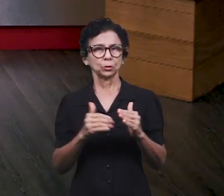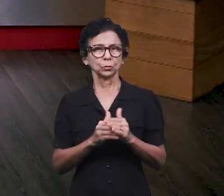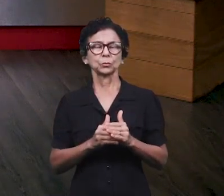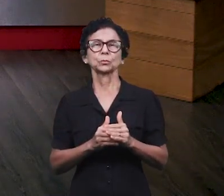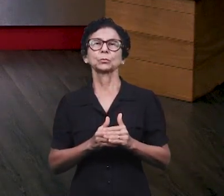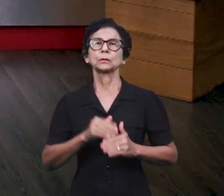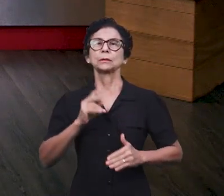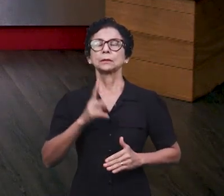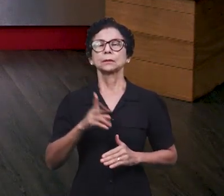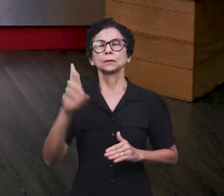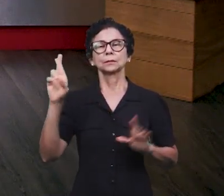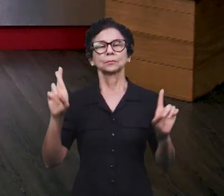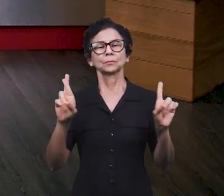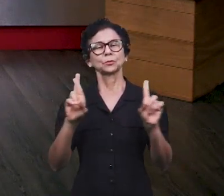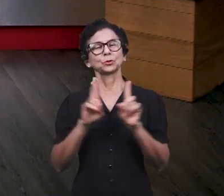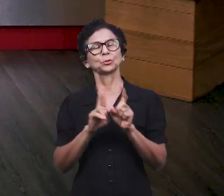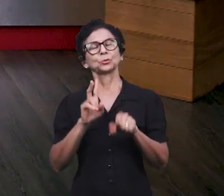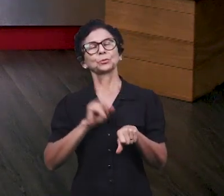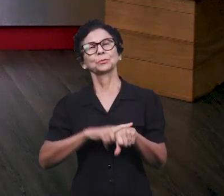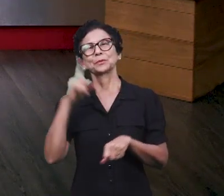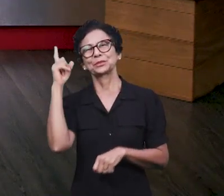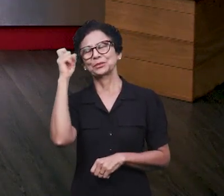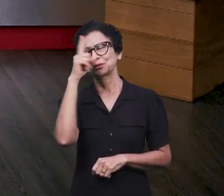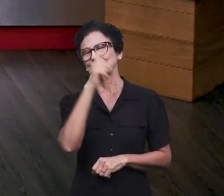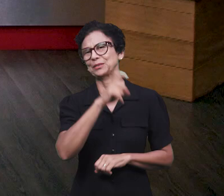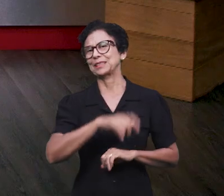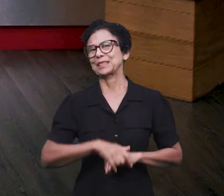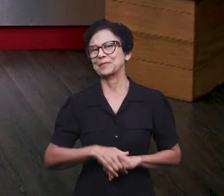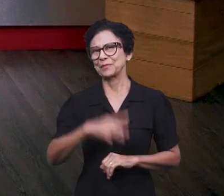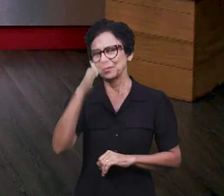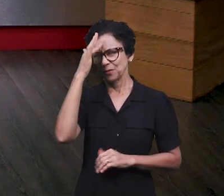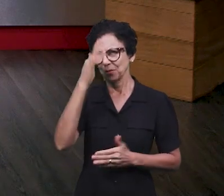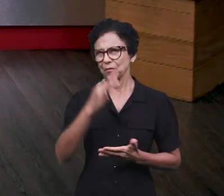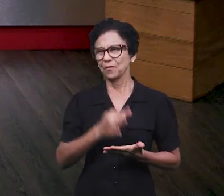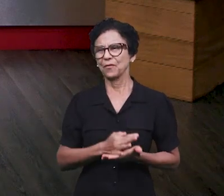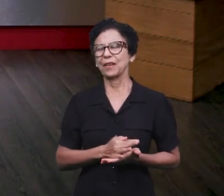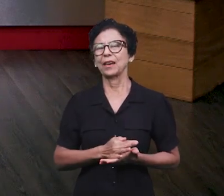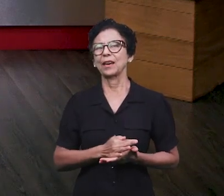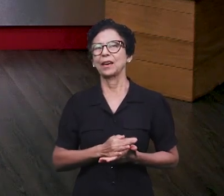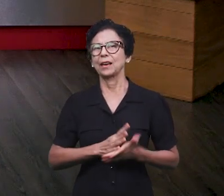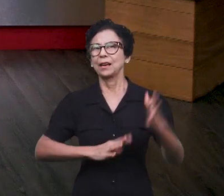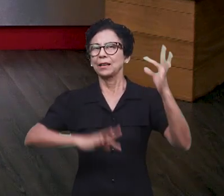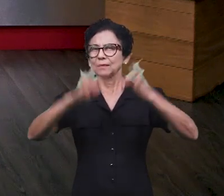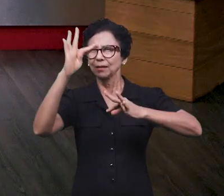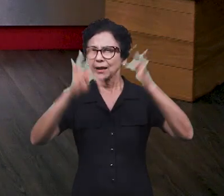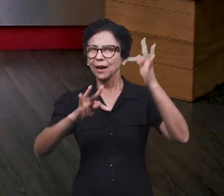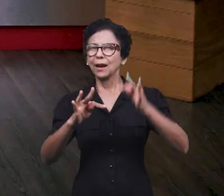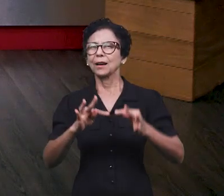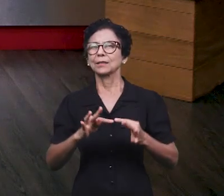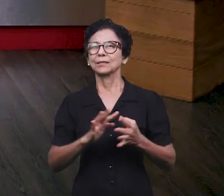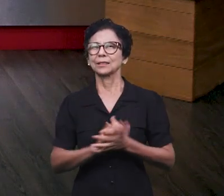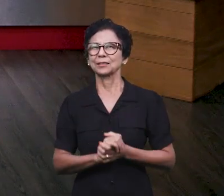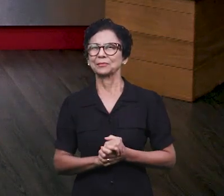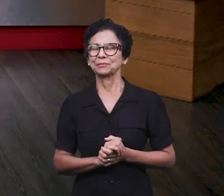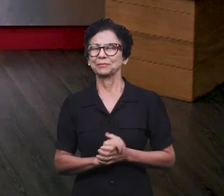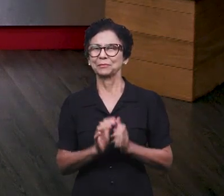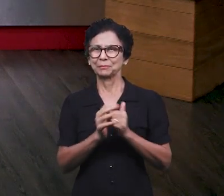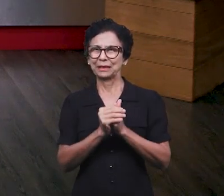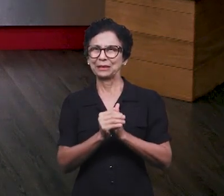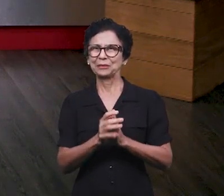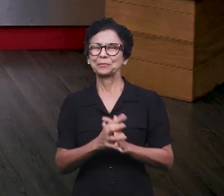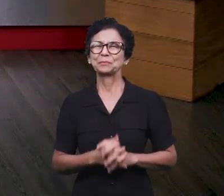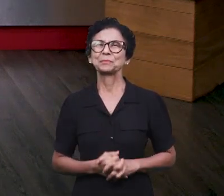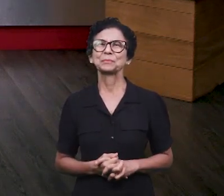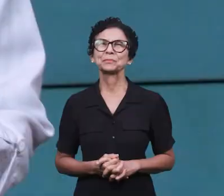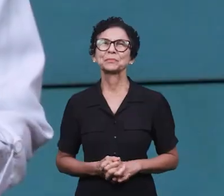sempre estar ao nosso lado nos momentos mais difíceis. Tenha fé, faça o tratamento e tudo vai ocorrer bem com você.